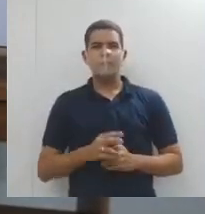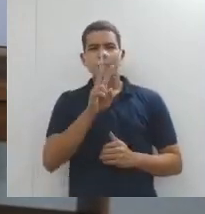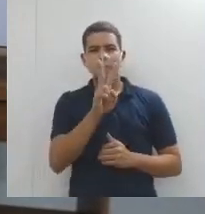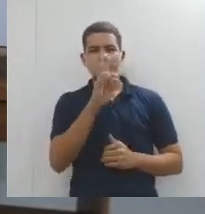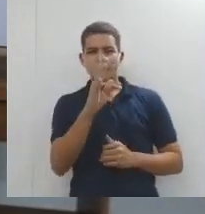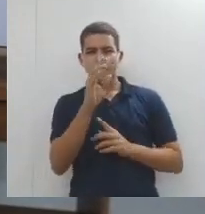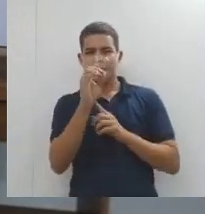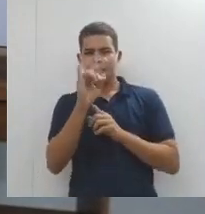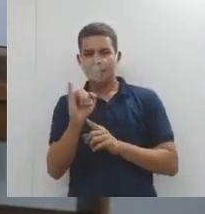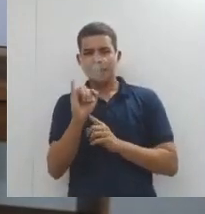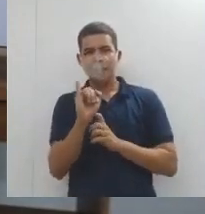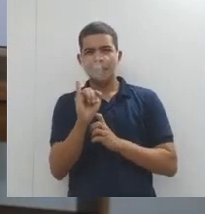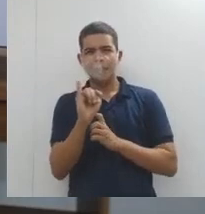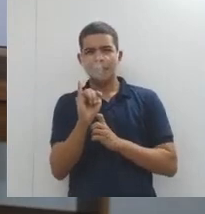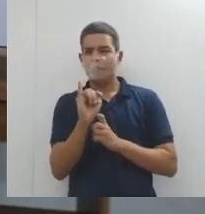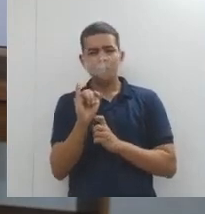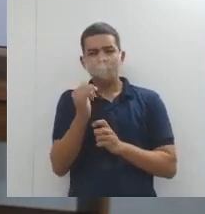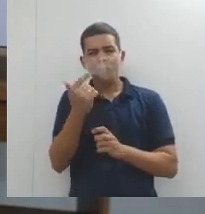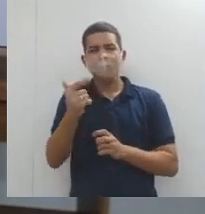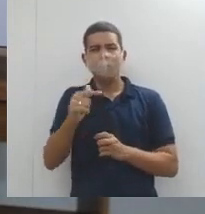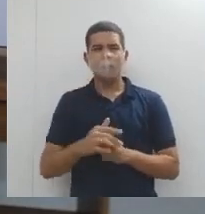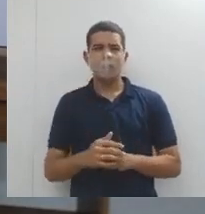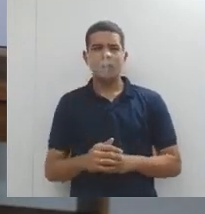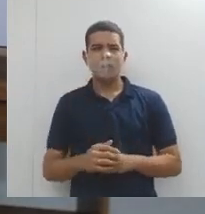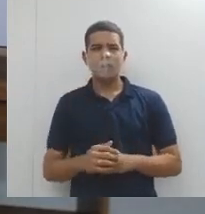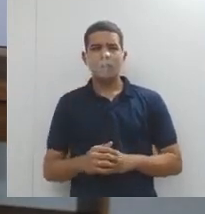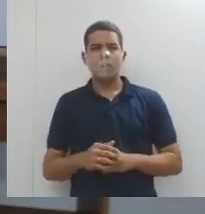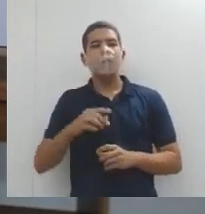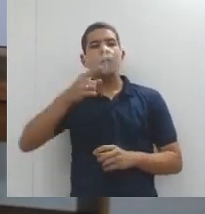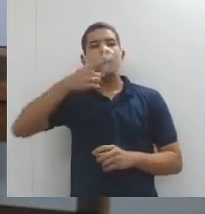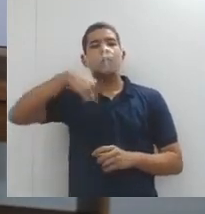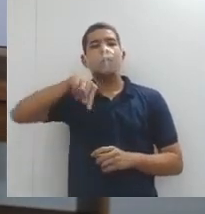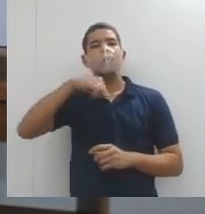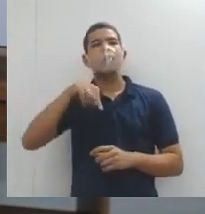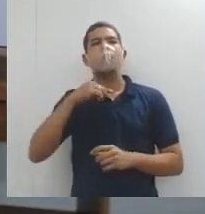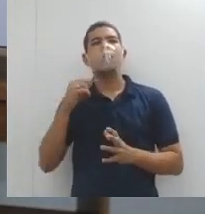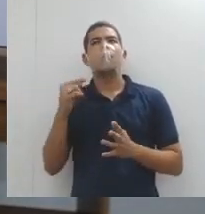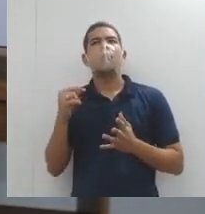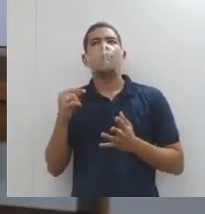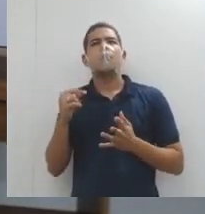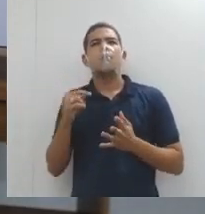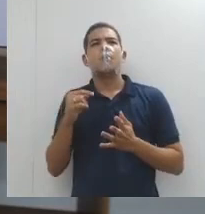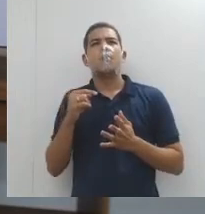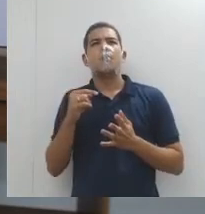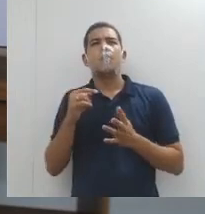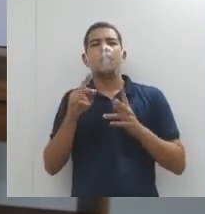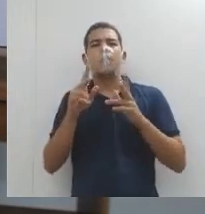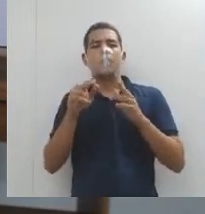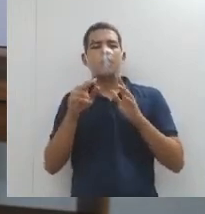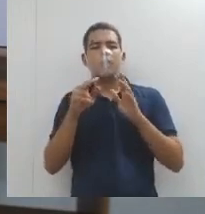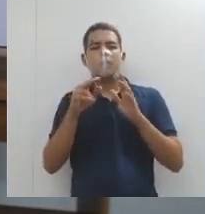nessa assim, transitivo direto e indireto, não. Nós cometemos uma falha de